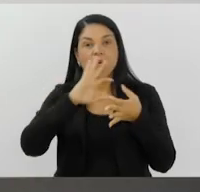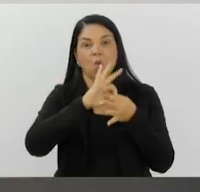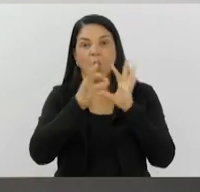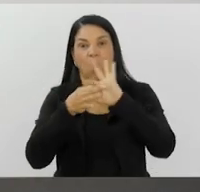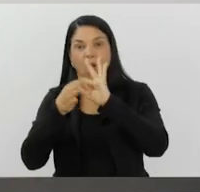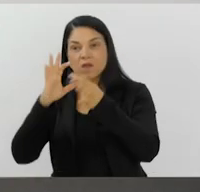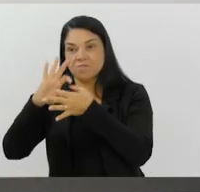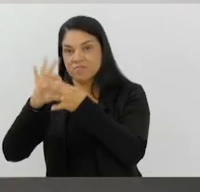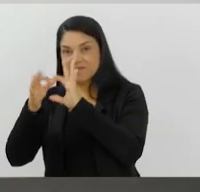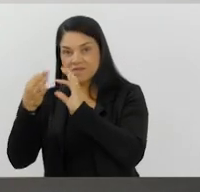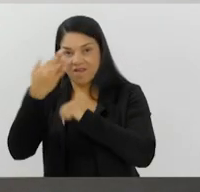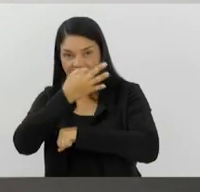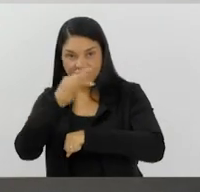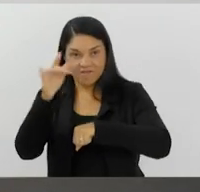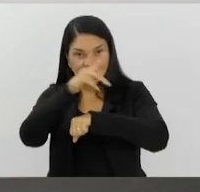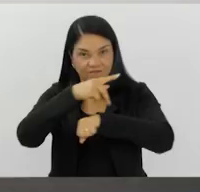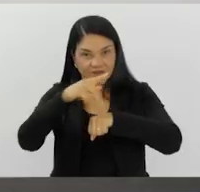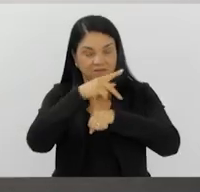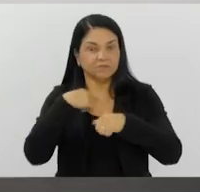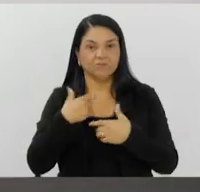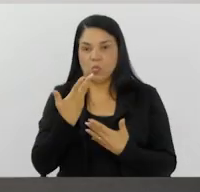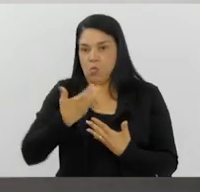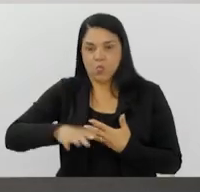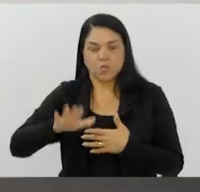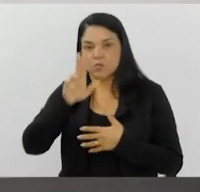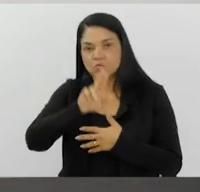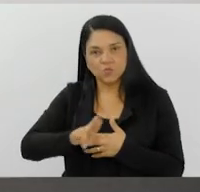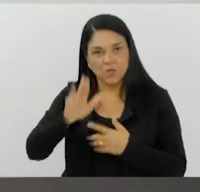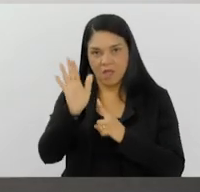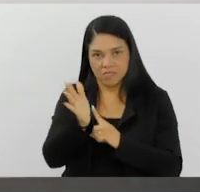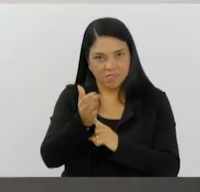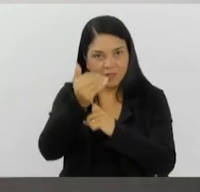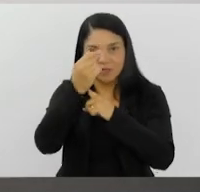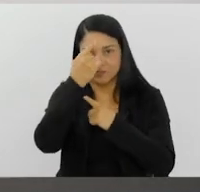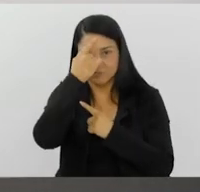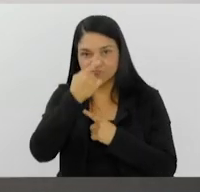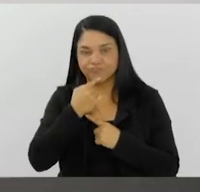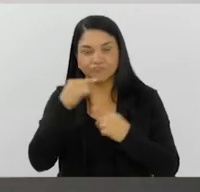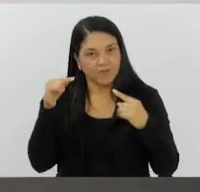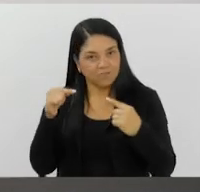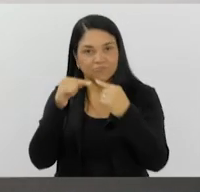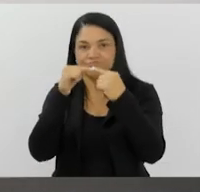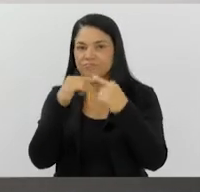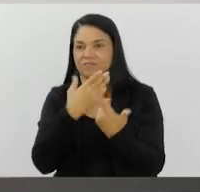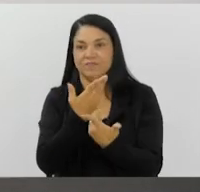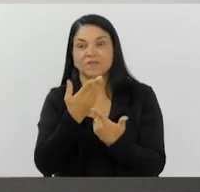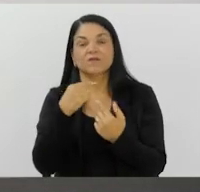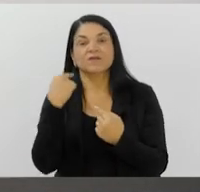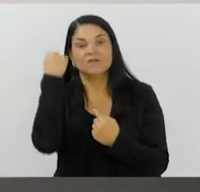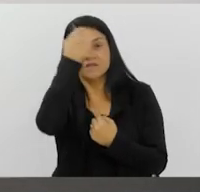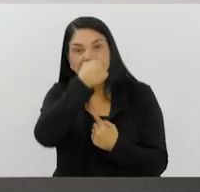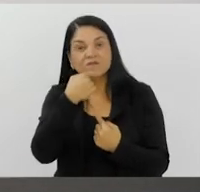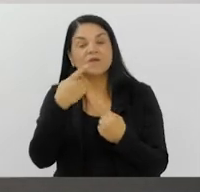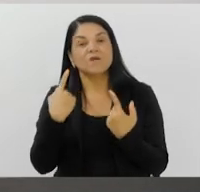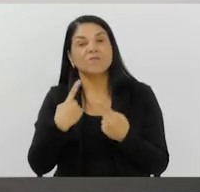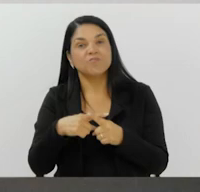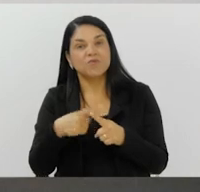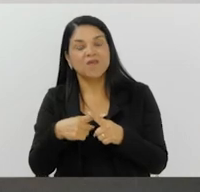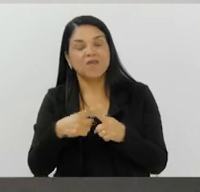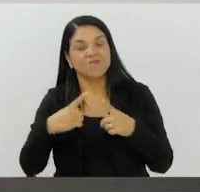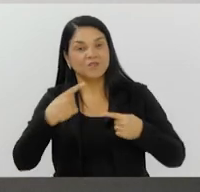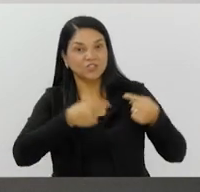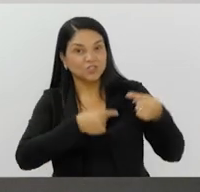facial por todas as questões trazidas né Por Raquel mas também com né um pano de fundo de uma discussão muito